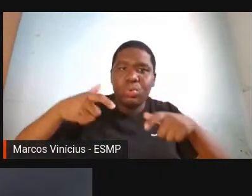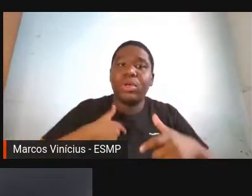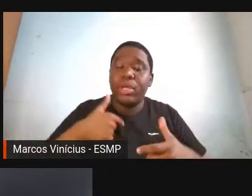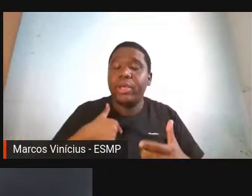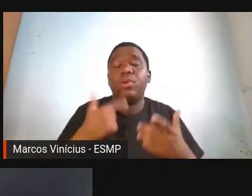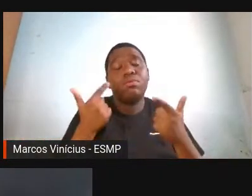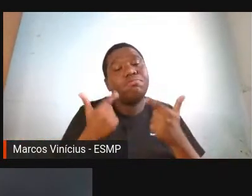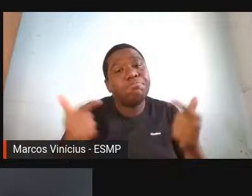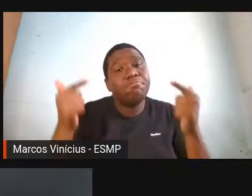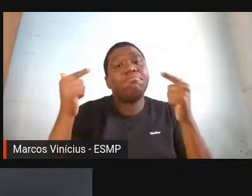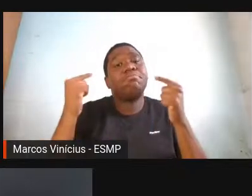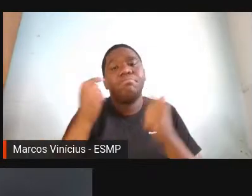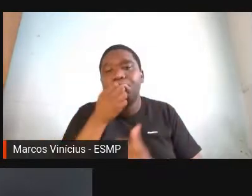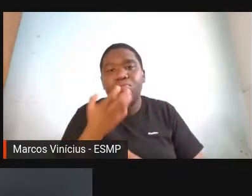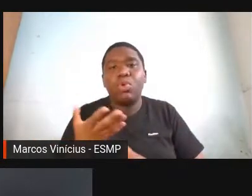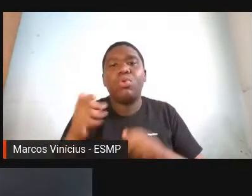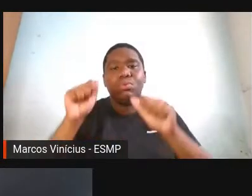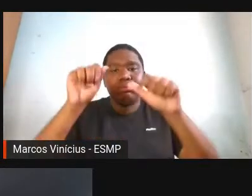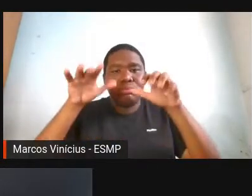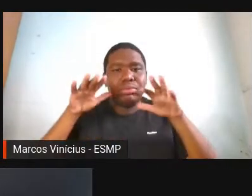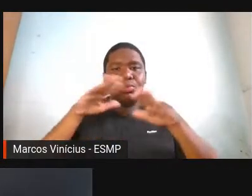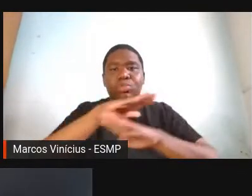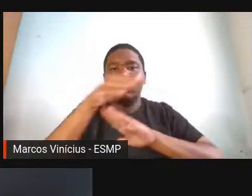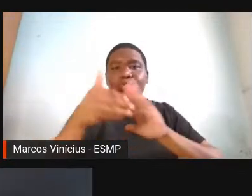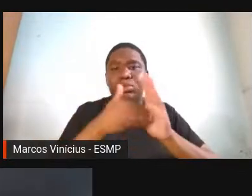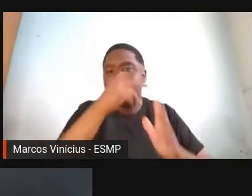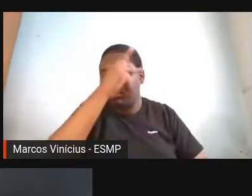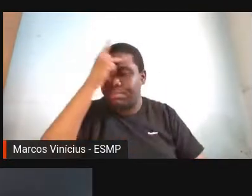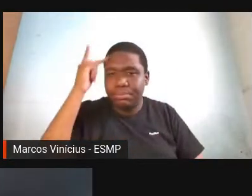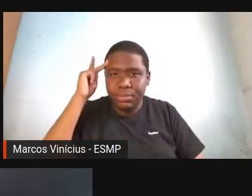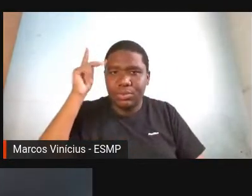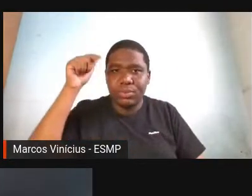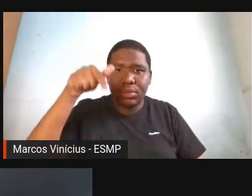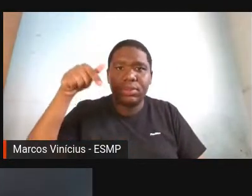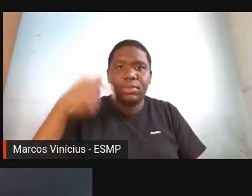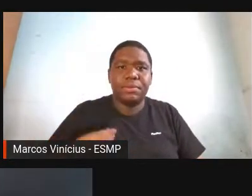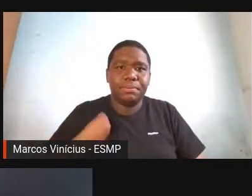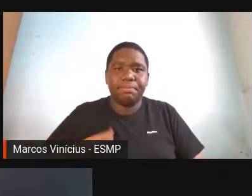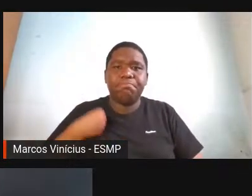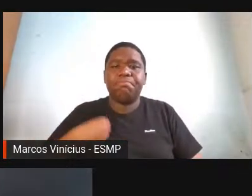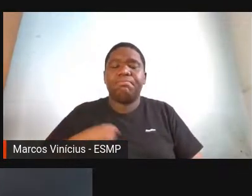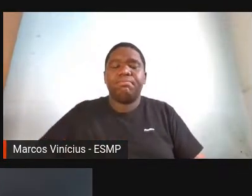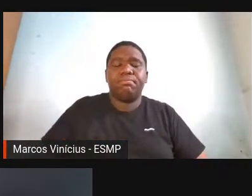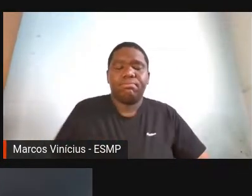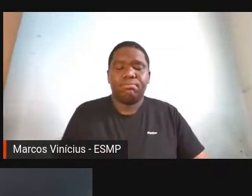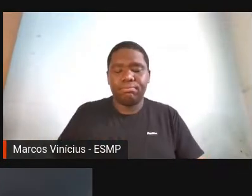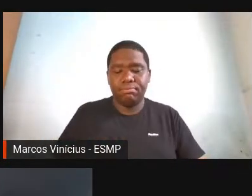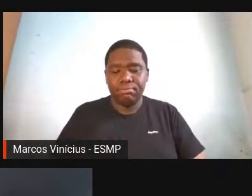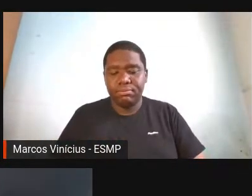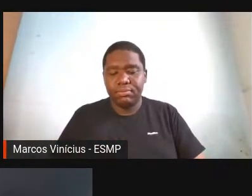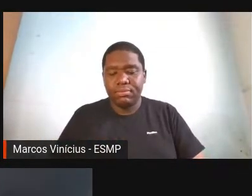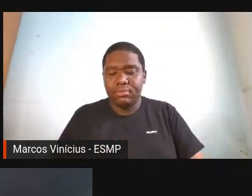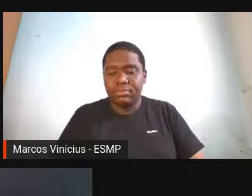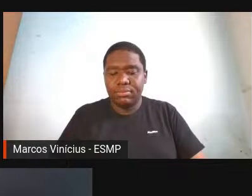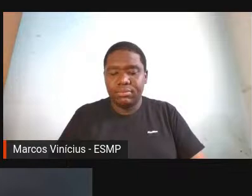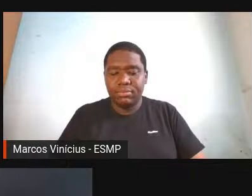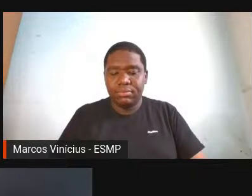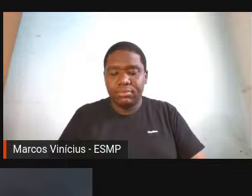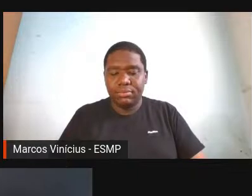excelente evento a todos e todas e gostaria também de passar